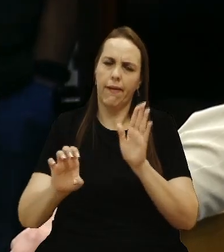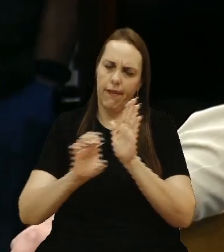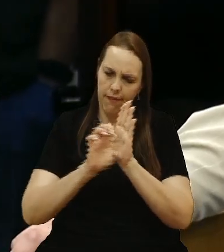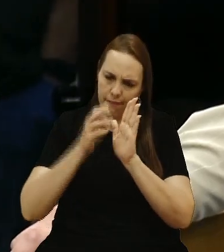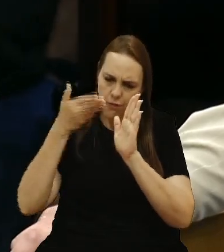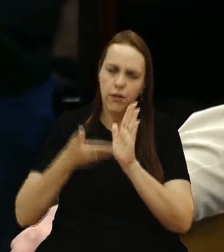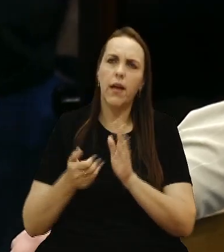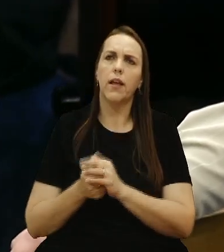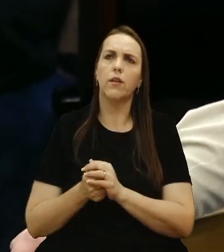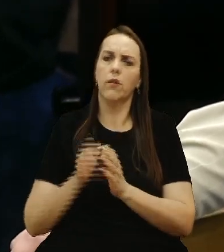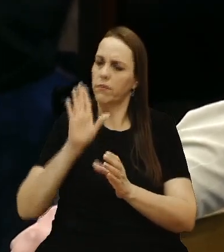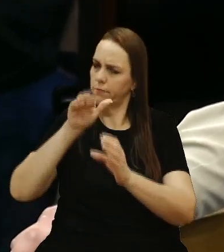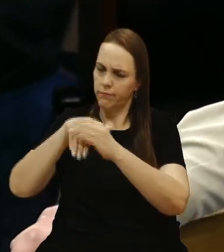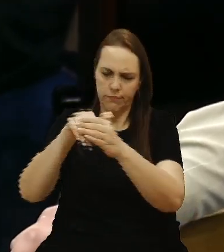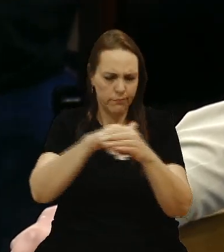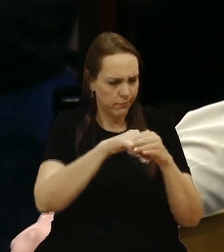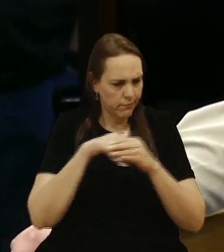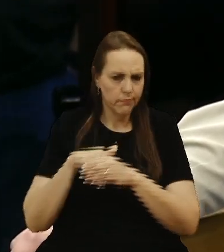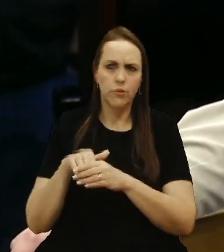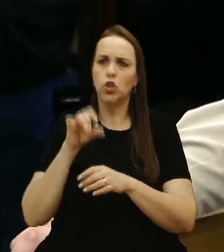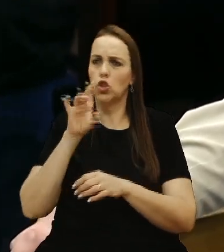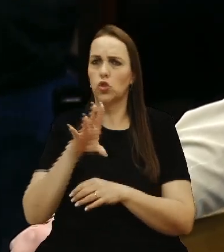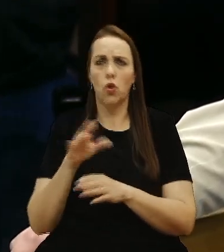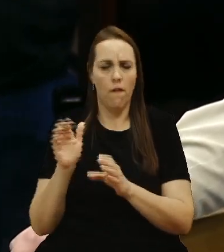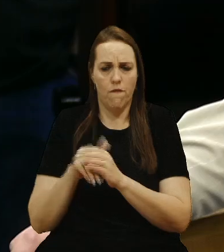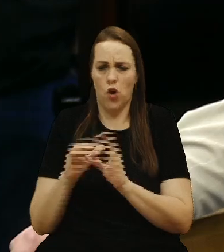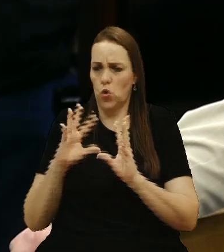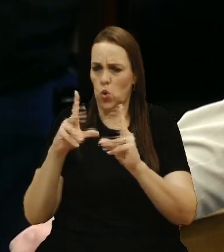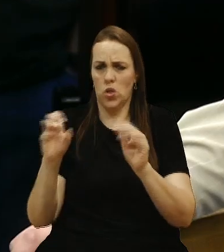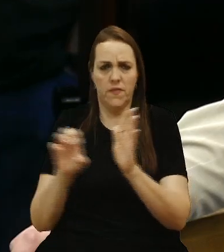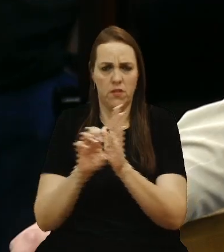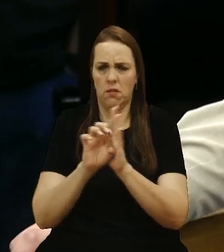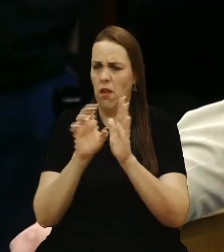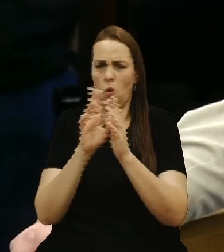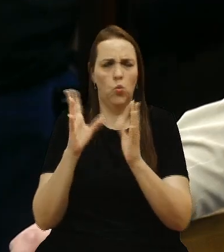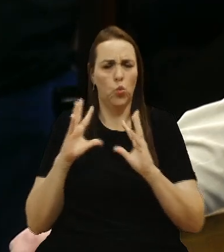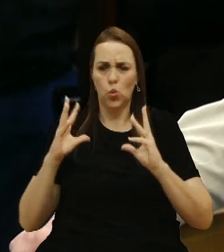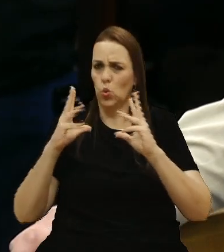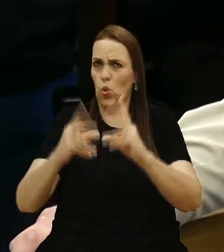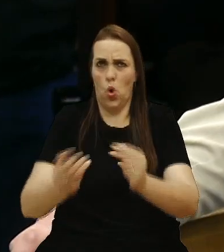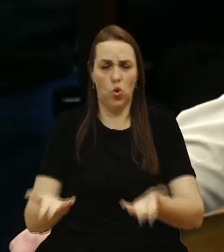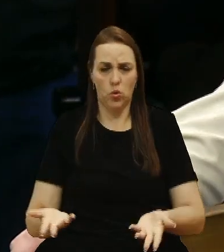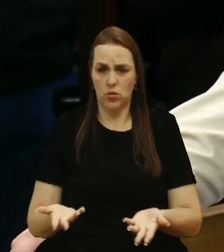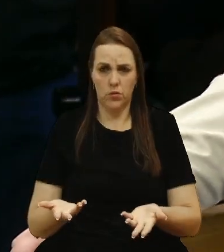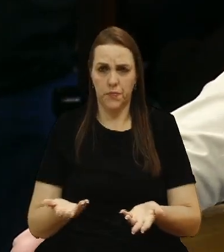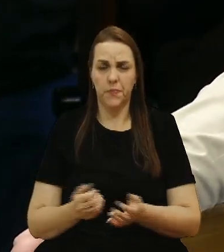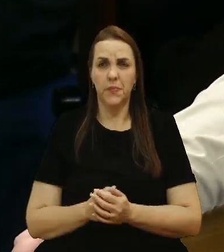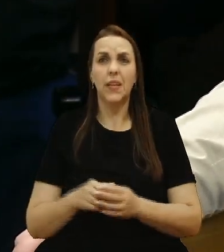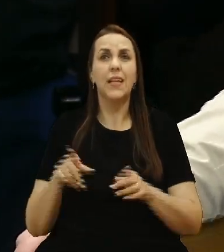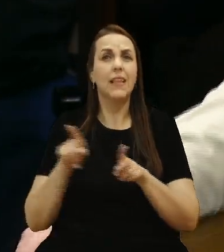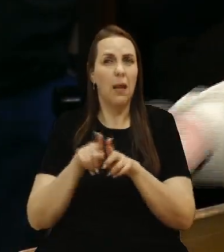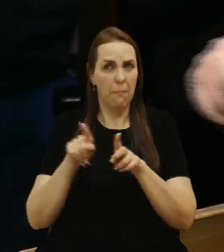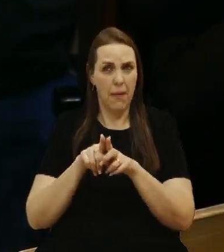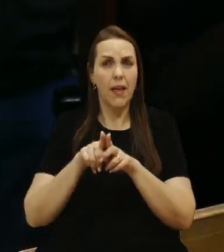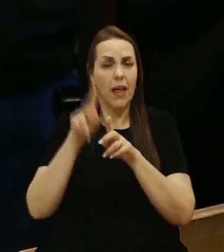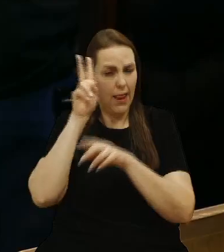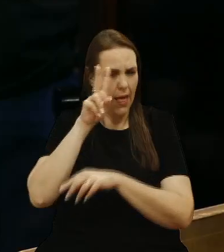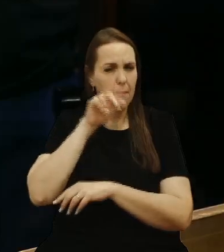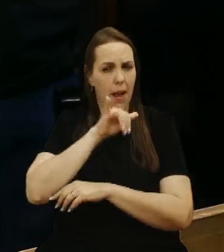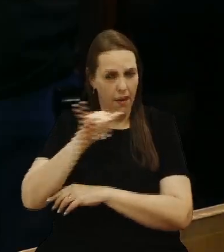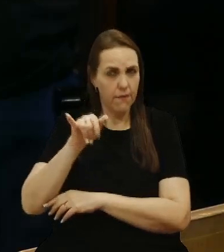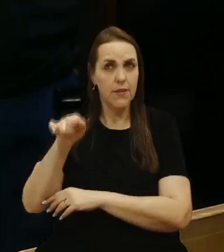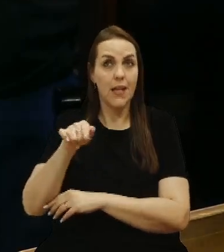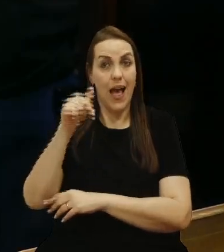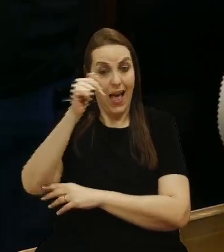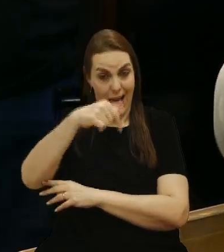evangélicos e foram eleitos não somente pelo voto evangélico, mas pelo voto universal, pelo sufrágio universal. Preciso lembrar ele que nesta comarca nós